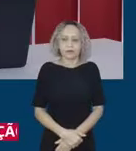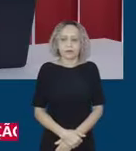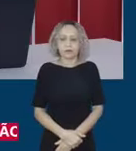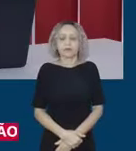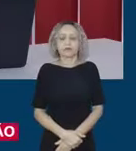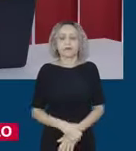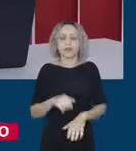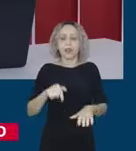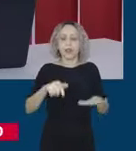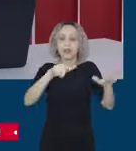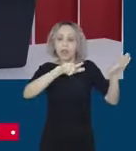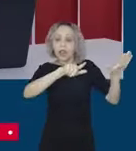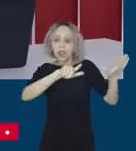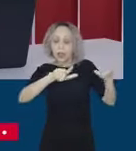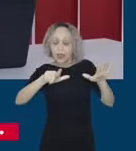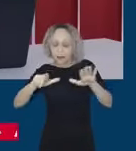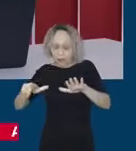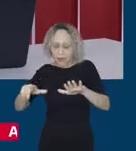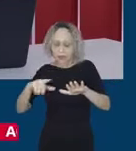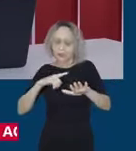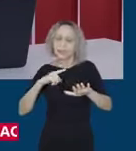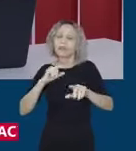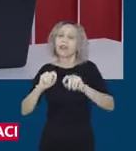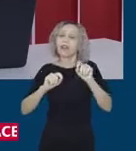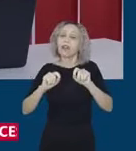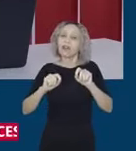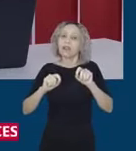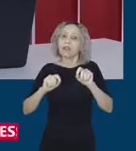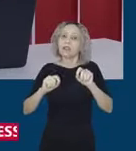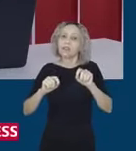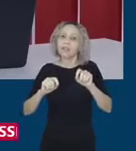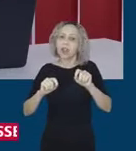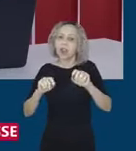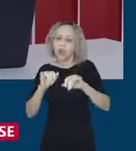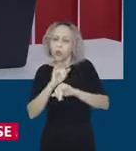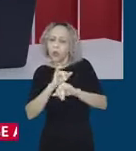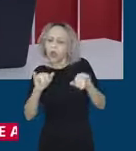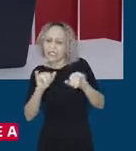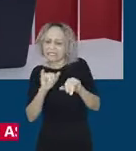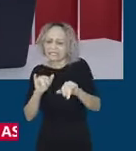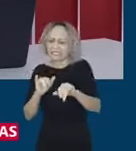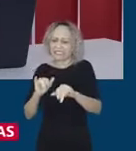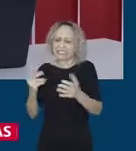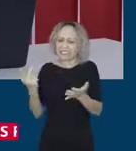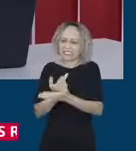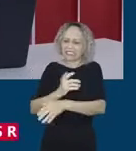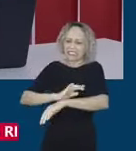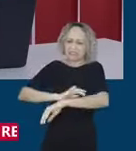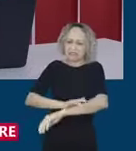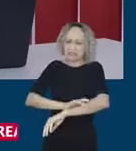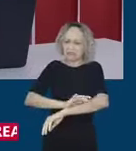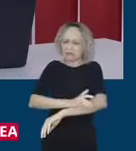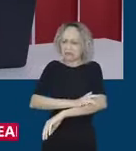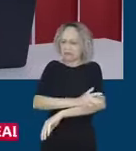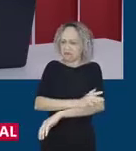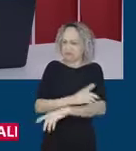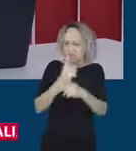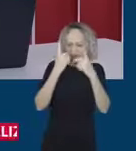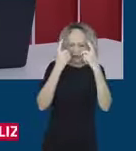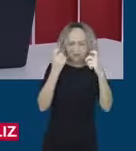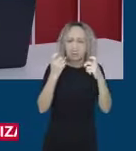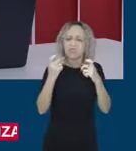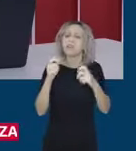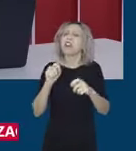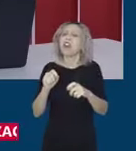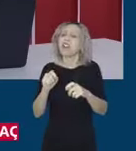Essa semana a gente teve de novo notícia, né, de ação racista, preconceituosa, violenta por parte de agentes de